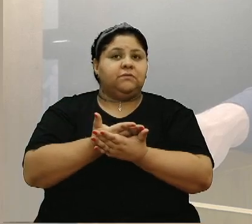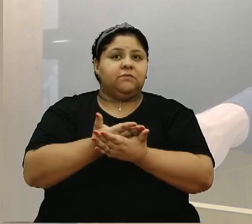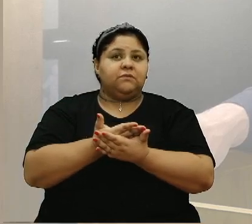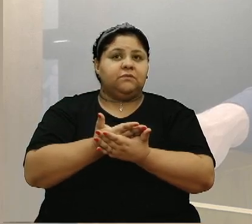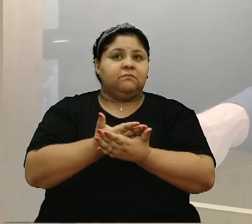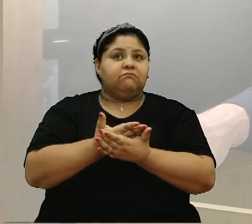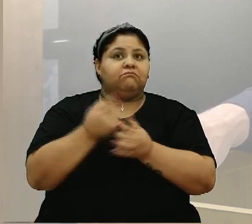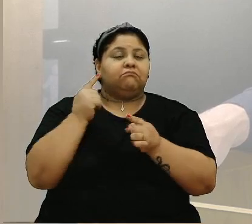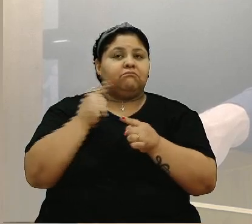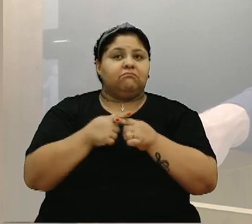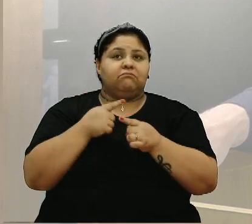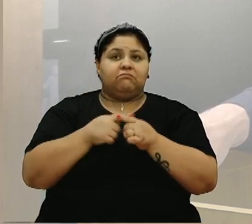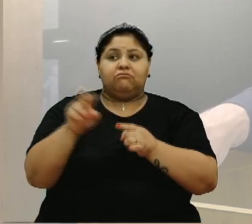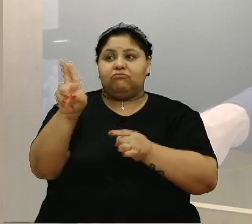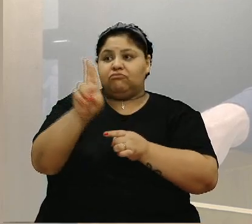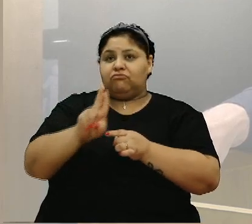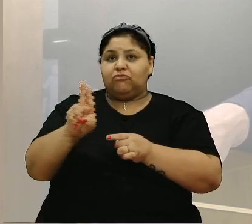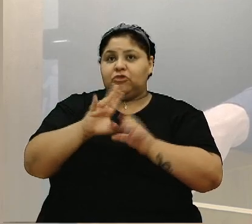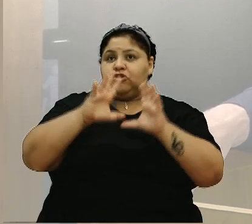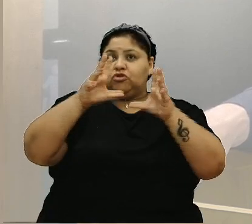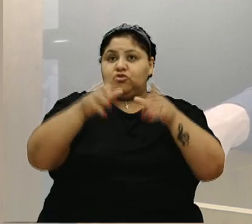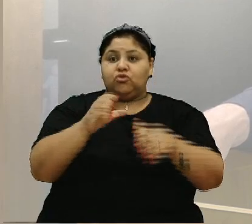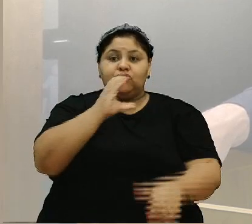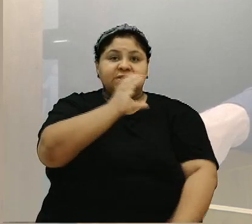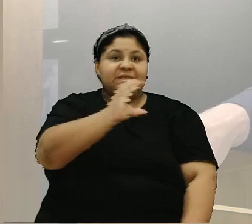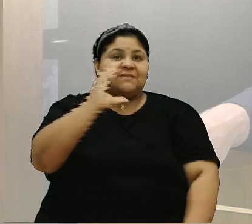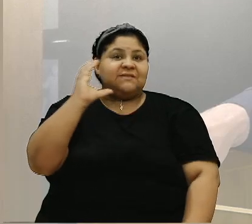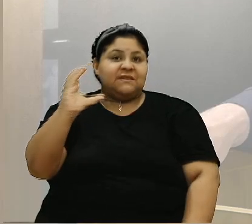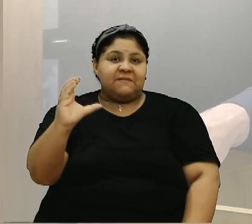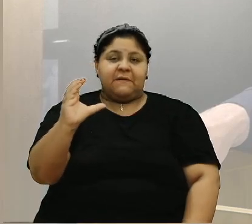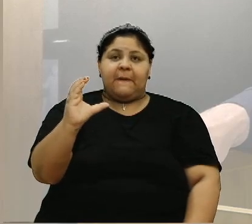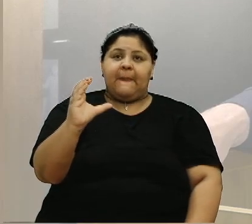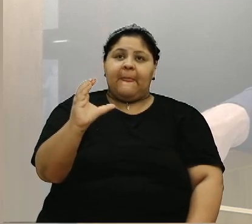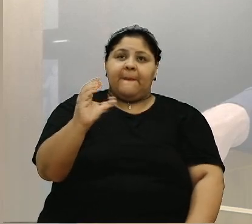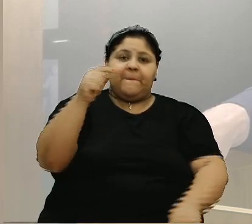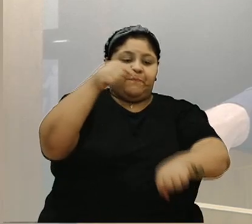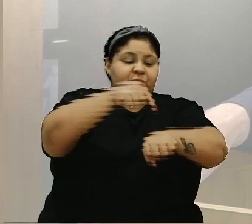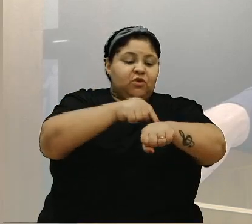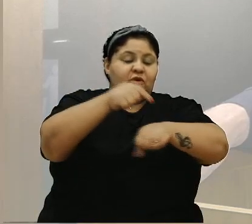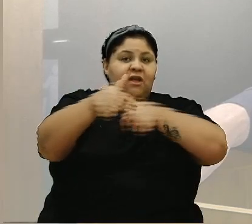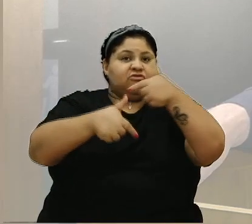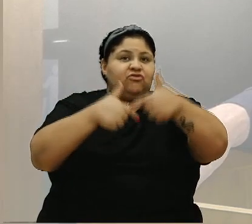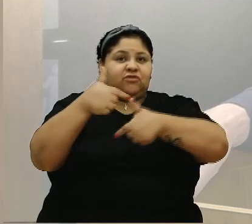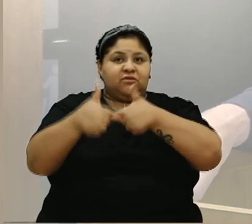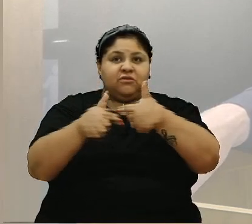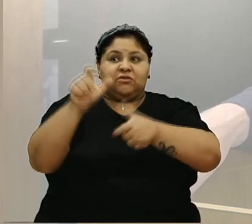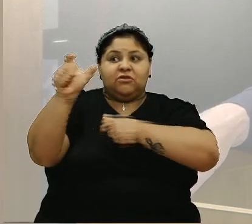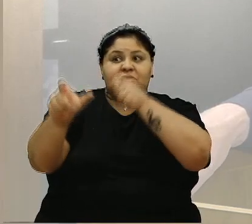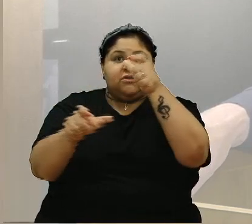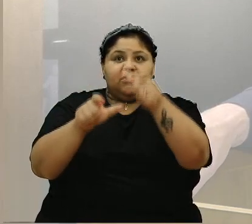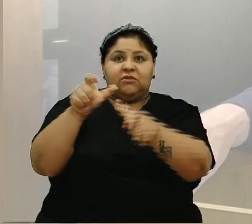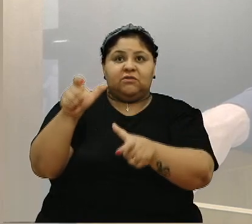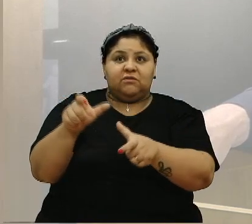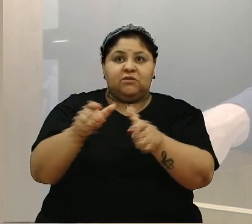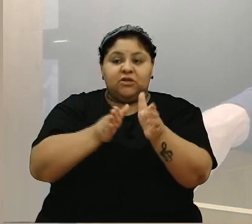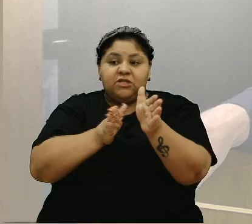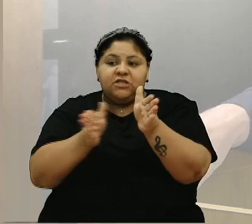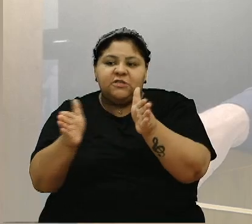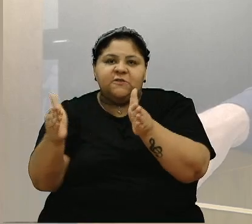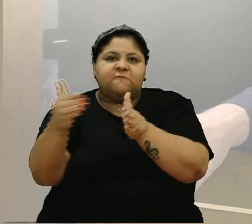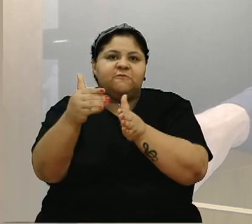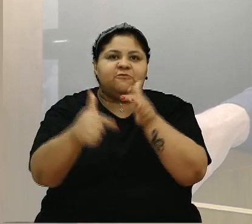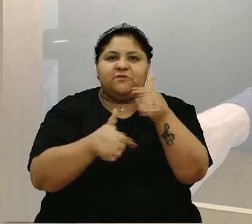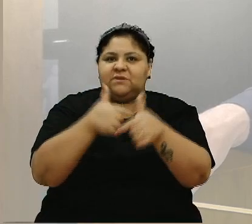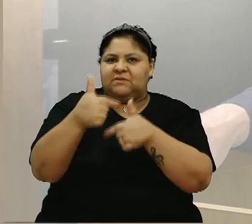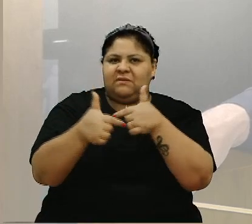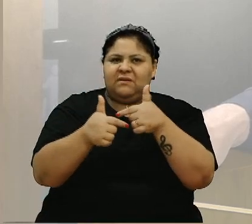porque usaram-se todos os CCs em horário de trabalho, pessoas com desvio de função, tudo para trabalhar